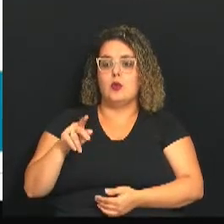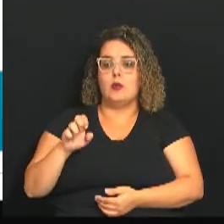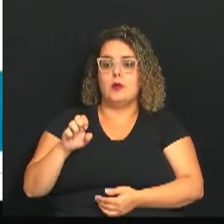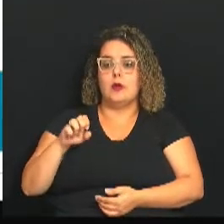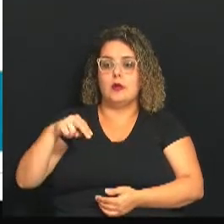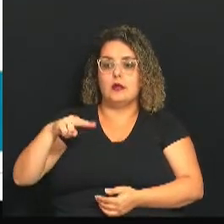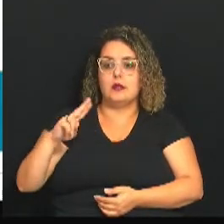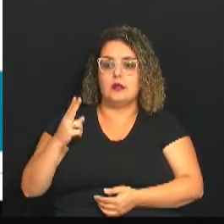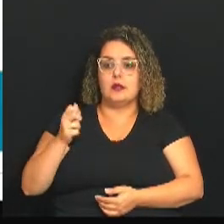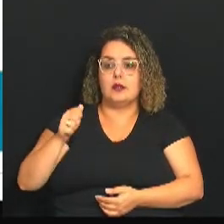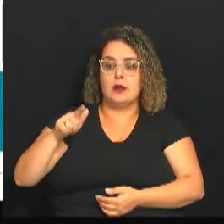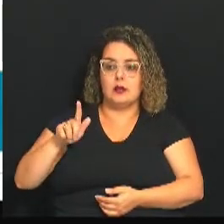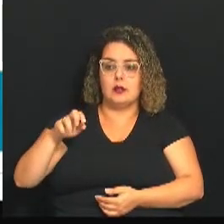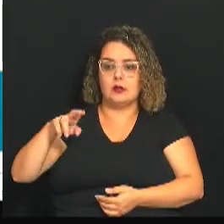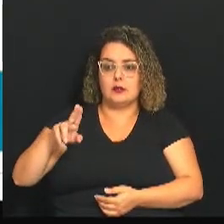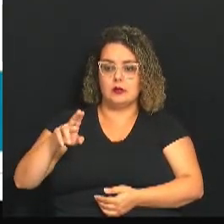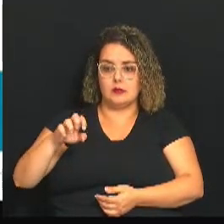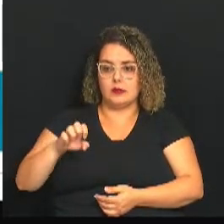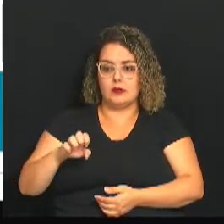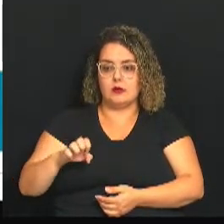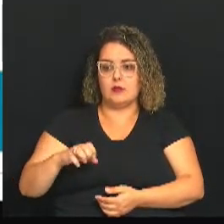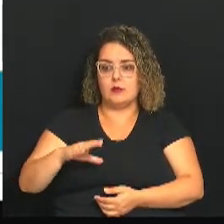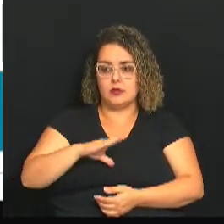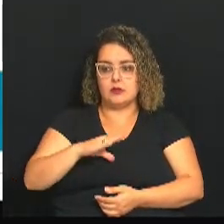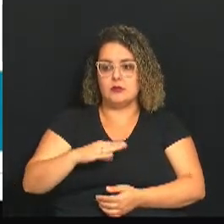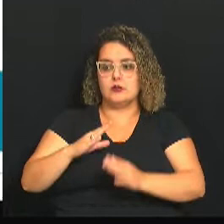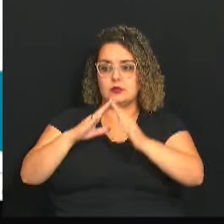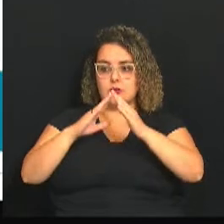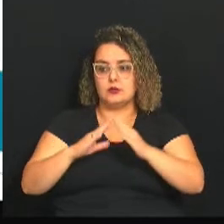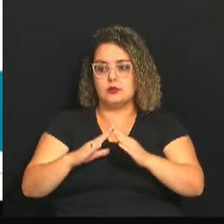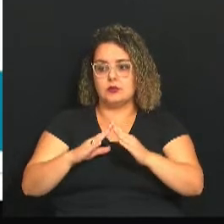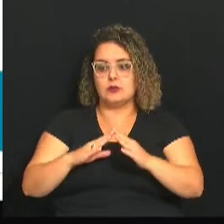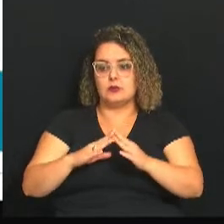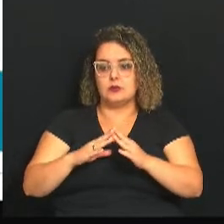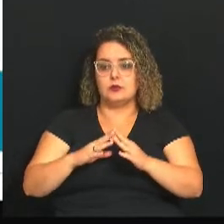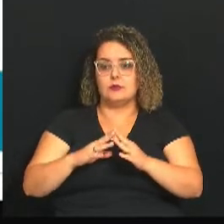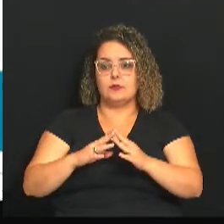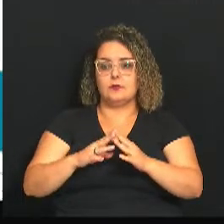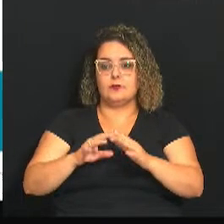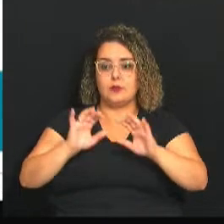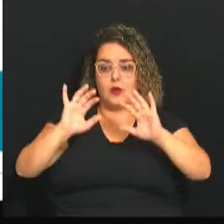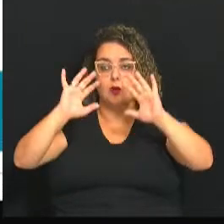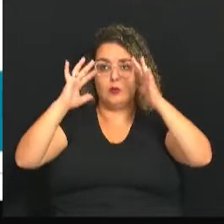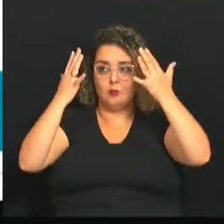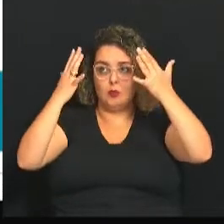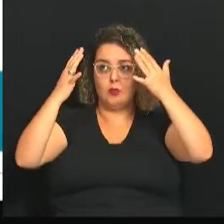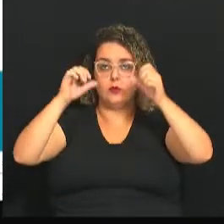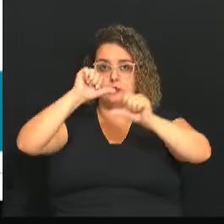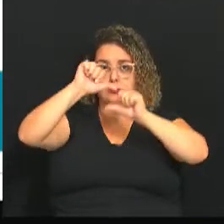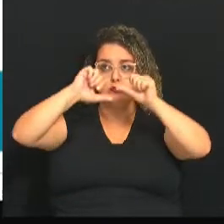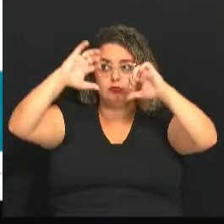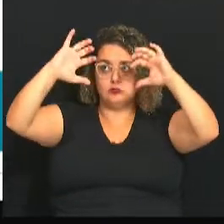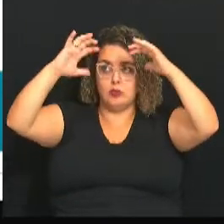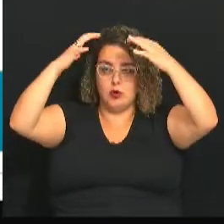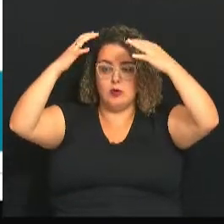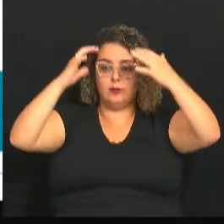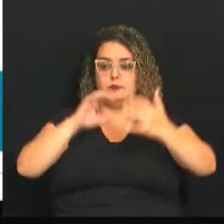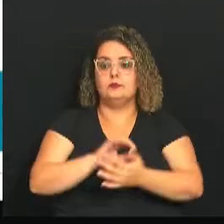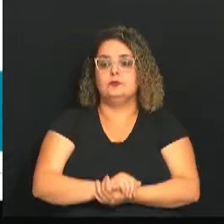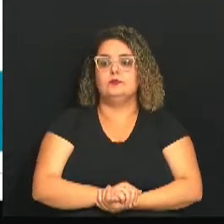morar. Em resposta já a essas perspectivas de mudanças climáticas e a